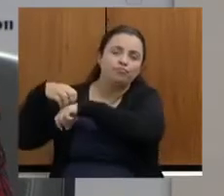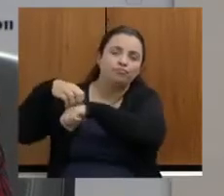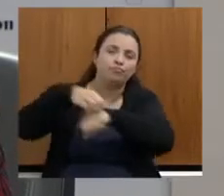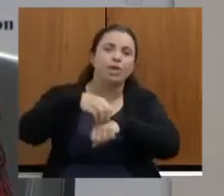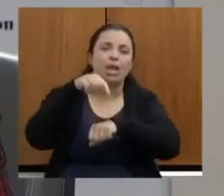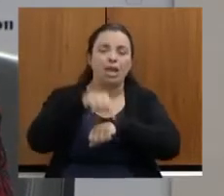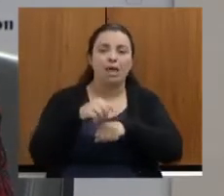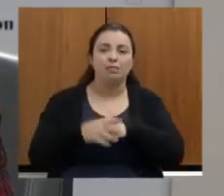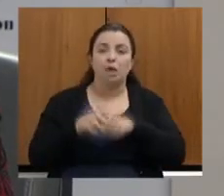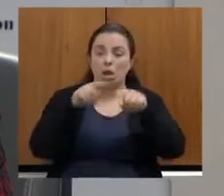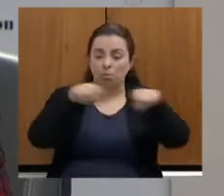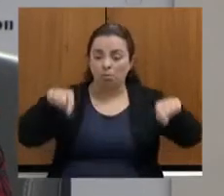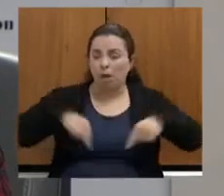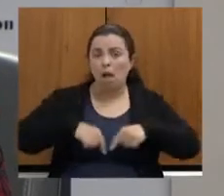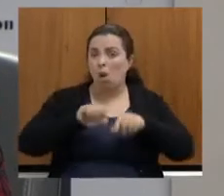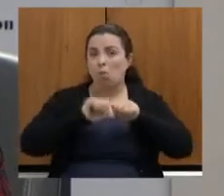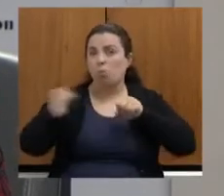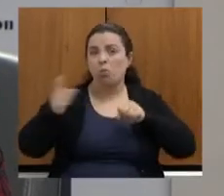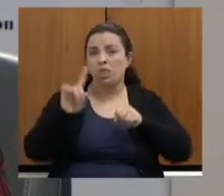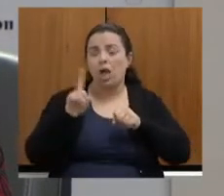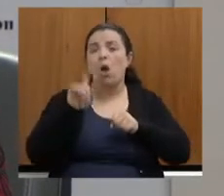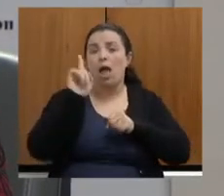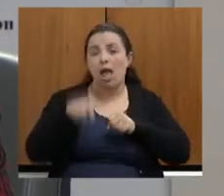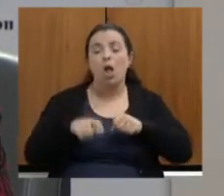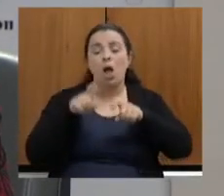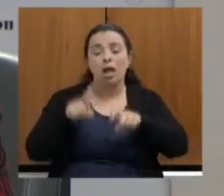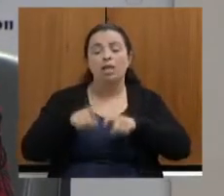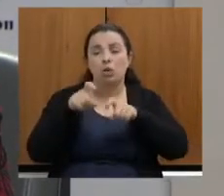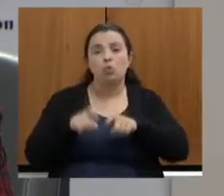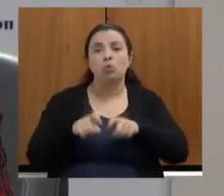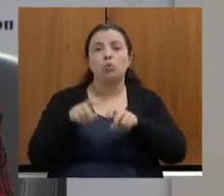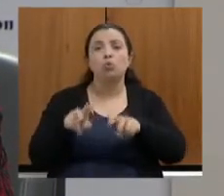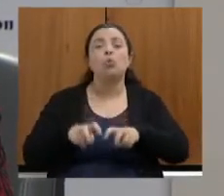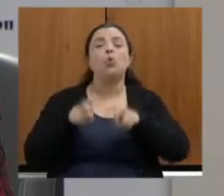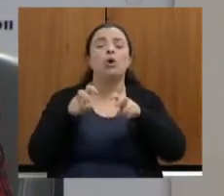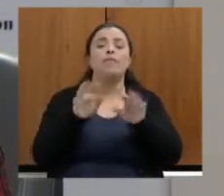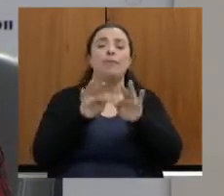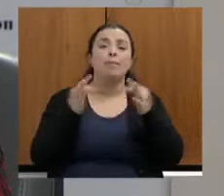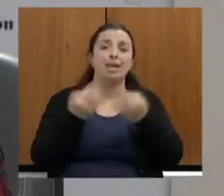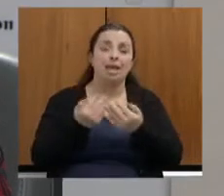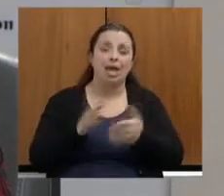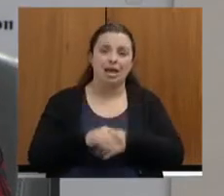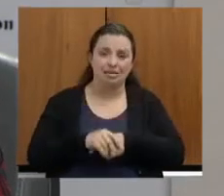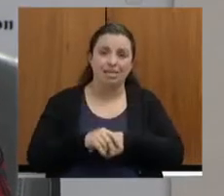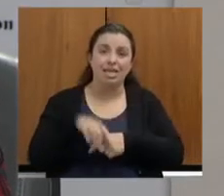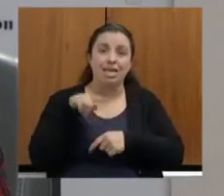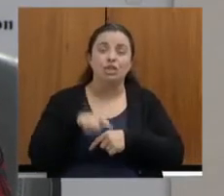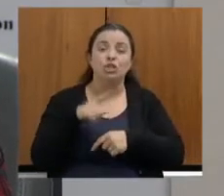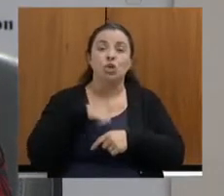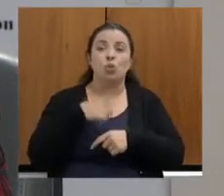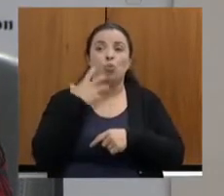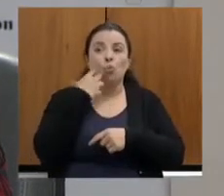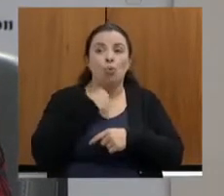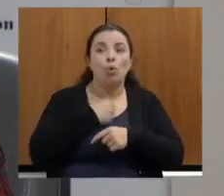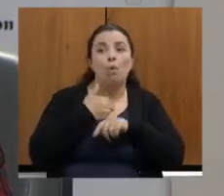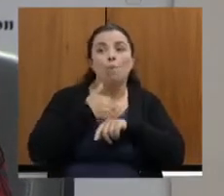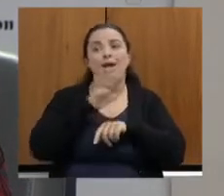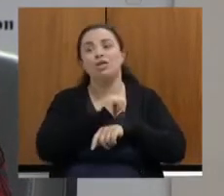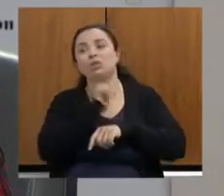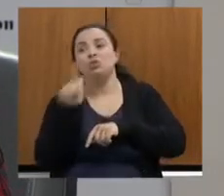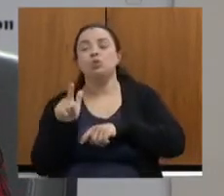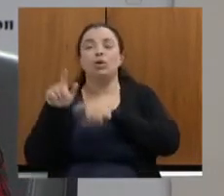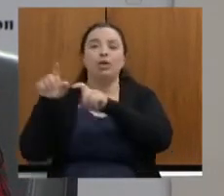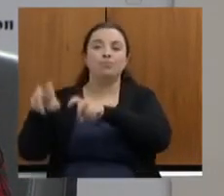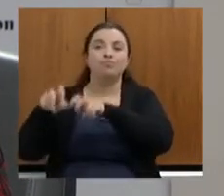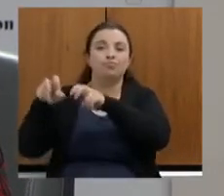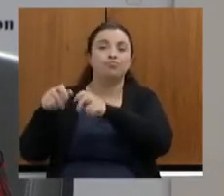né Nós estamos Agricultura Familiar e que tinha uma renda maior do que em grandes então se eu